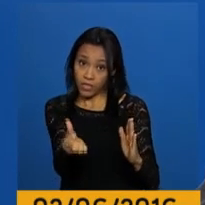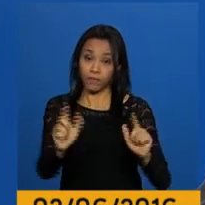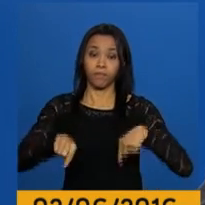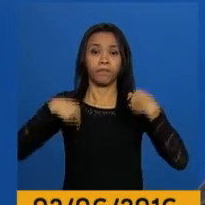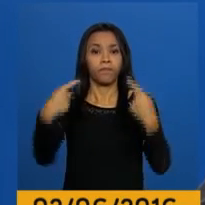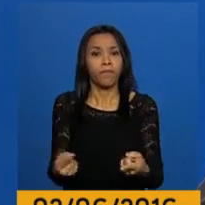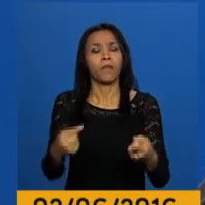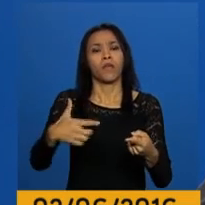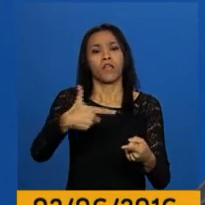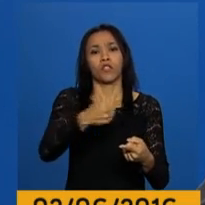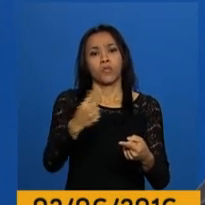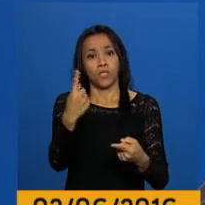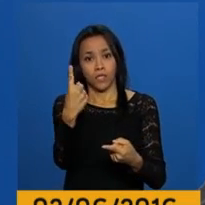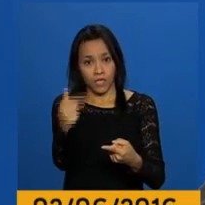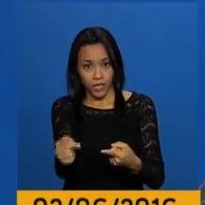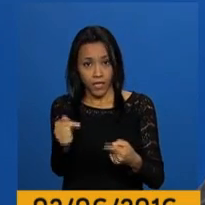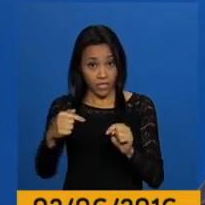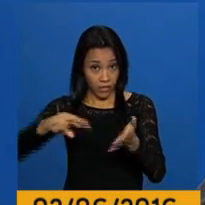2017, isso representará 7%,